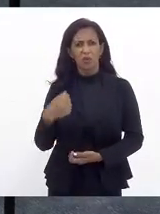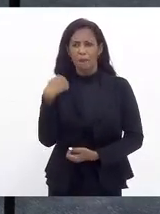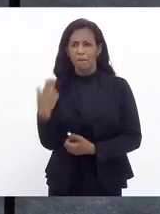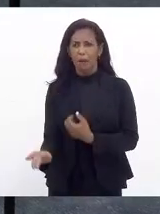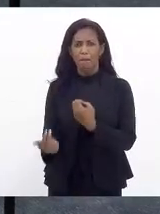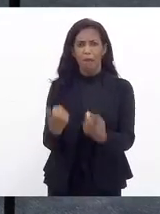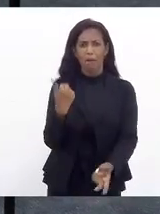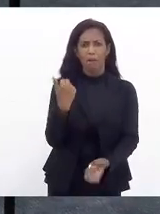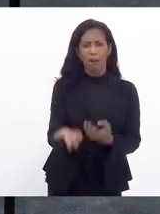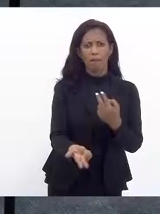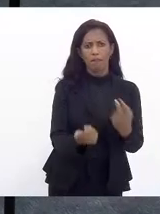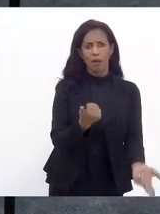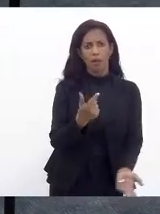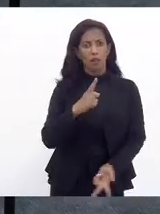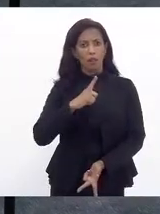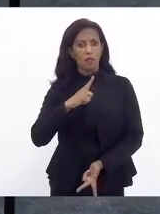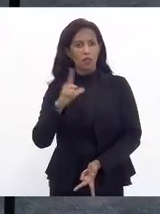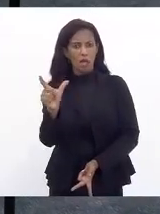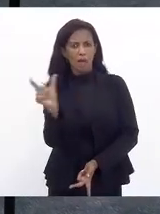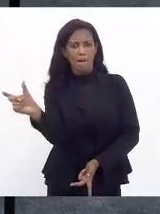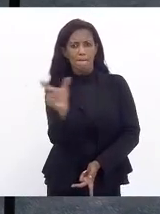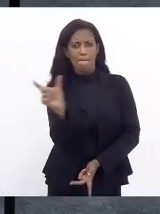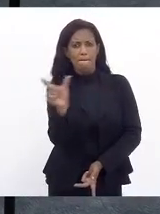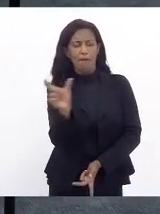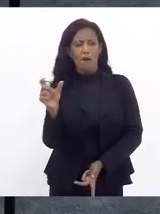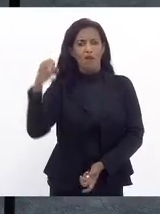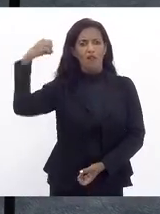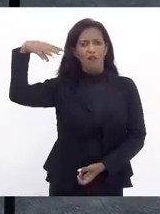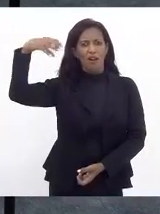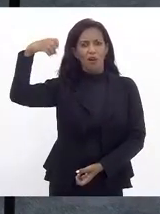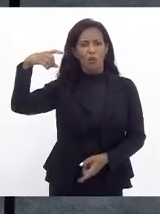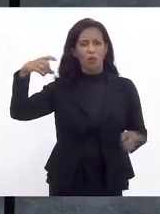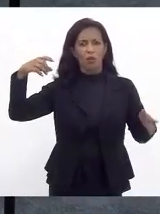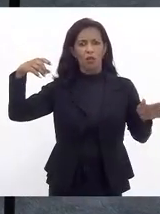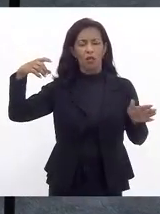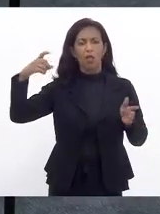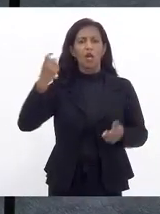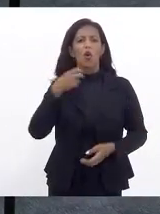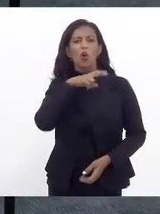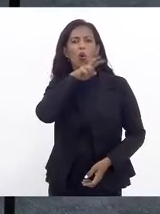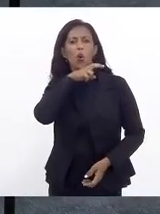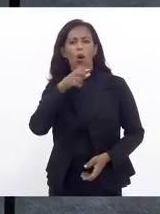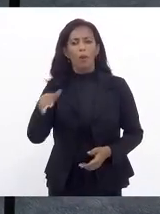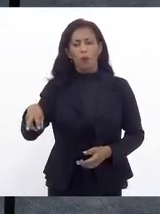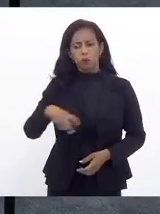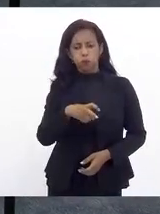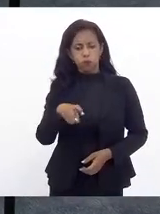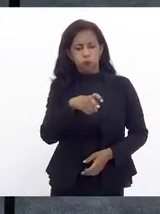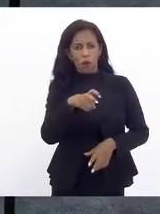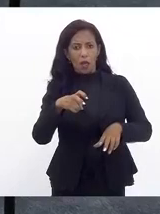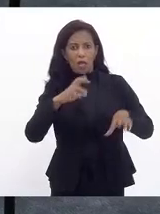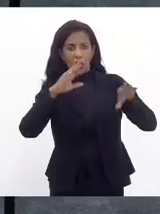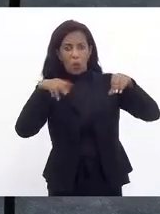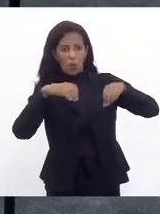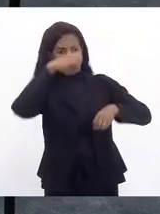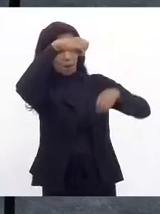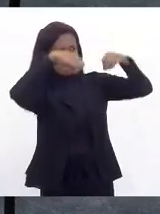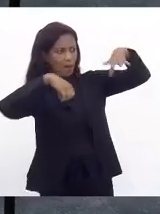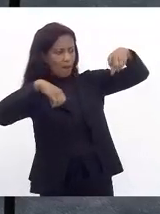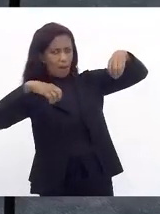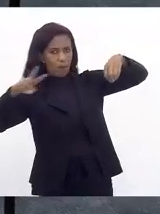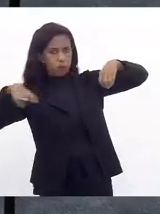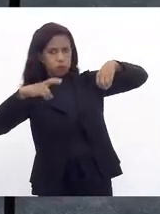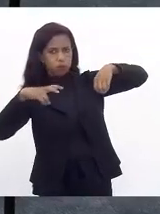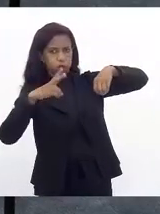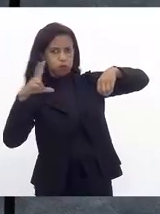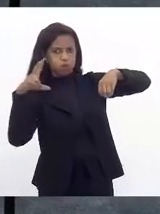Estão caindo por terra. Existe uma parábola do vagalume da cobra. A cobra, enquanto não matou o vagalume porque ele brilhava tanto,